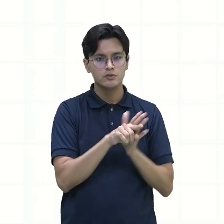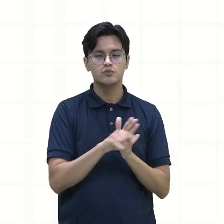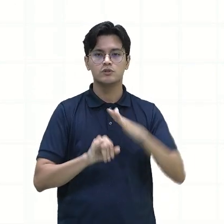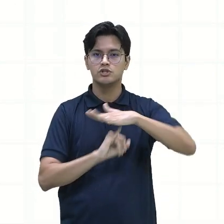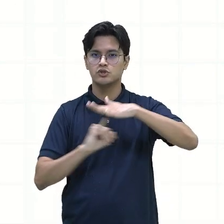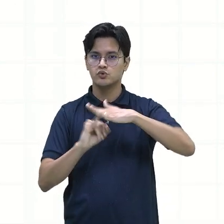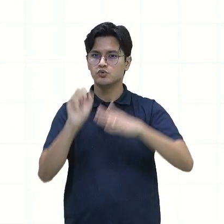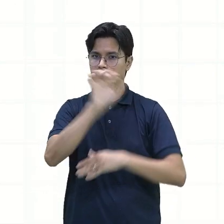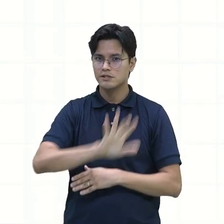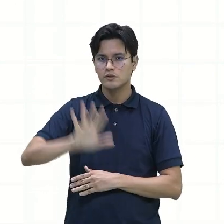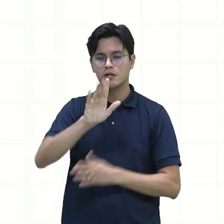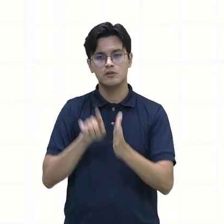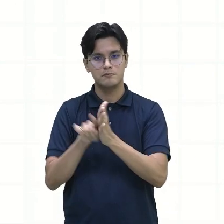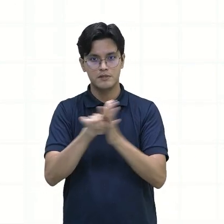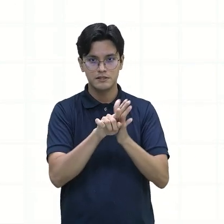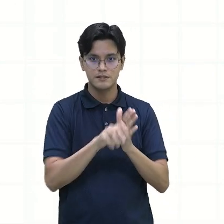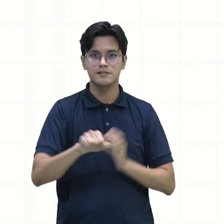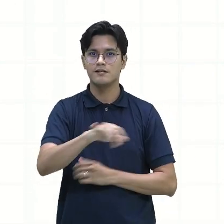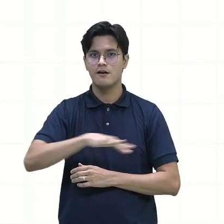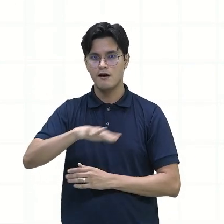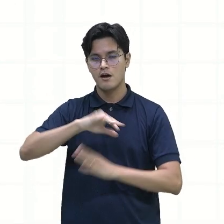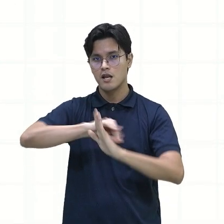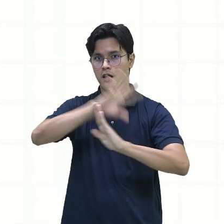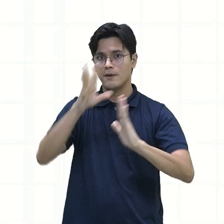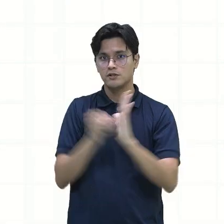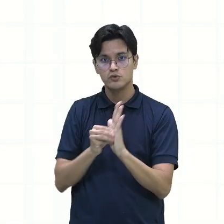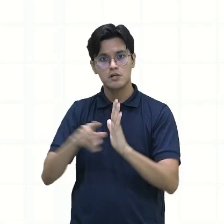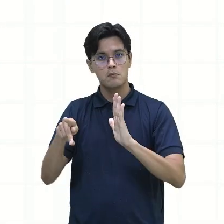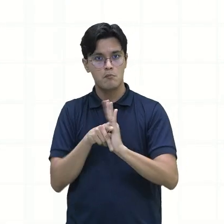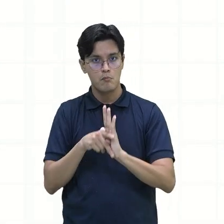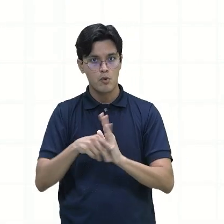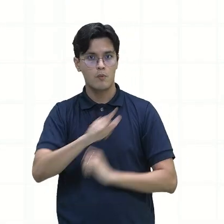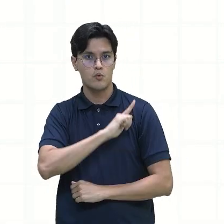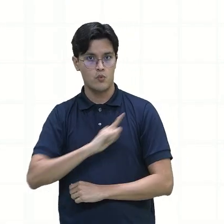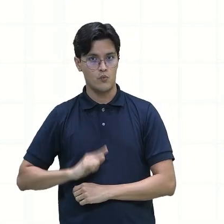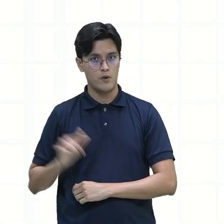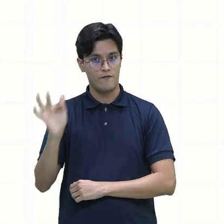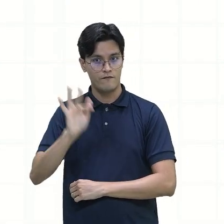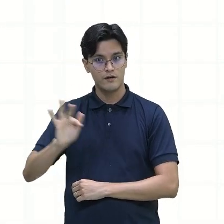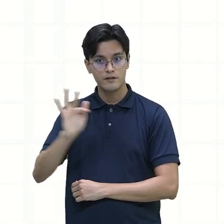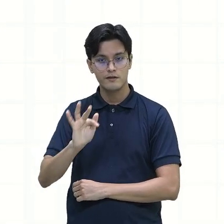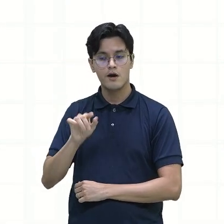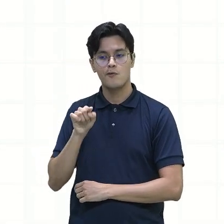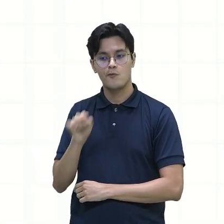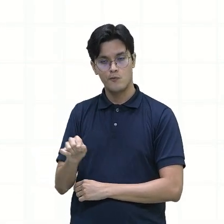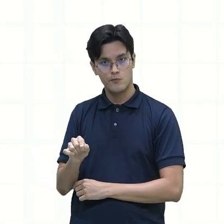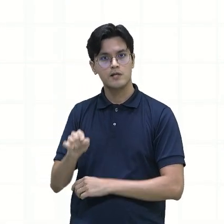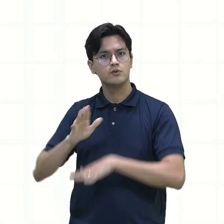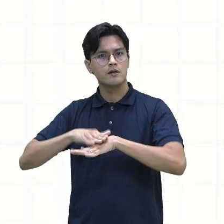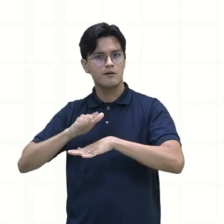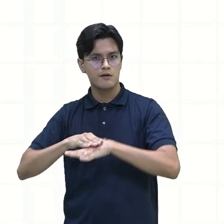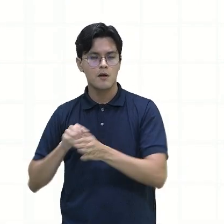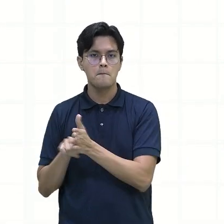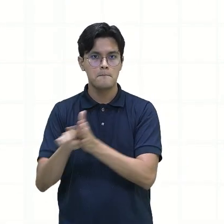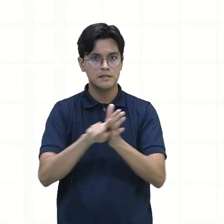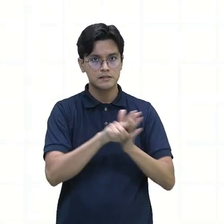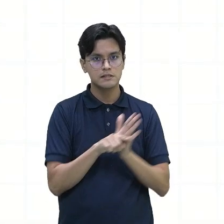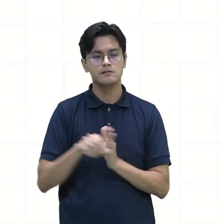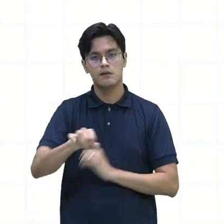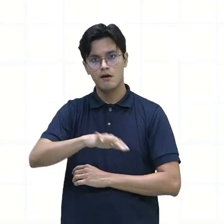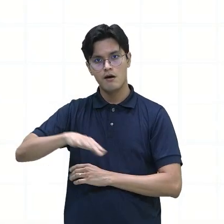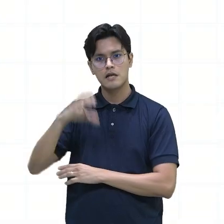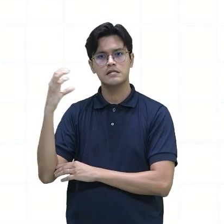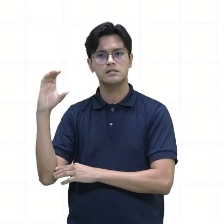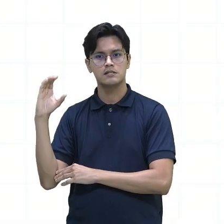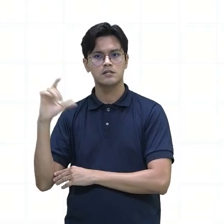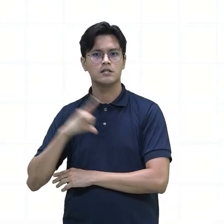da Amazônia, né, do governo federal, e que ele realiza essas pesquisas científicas. São